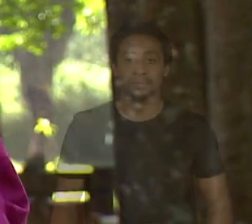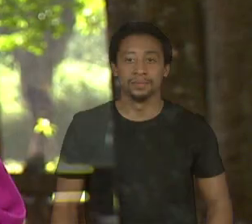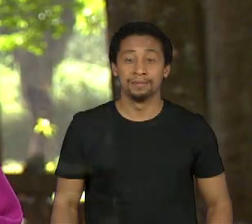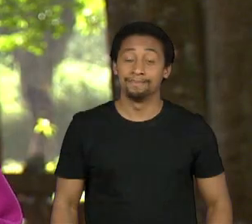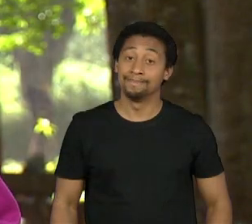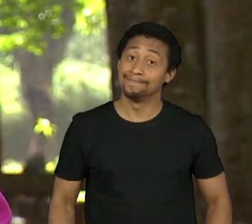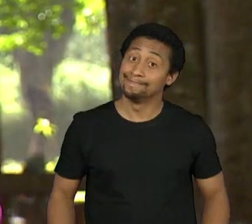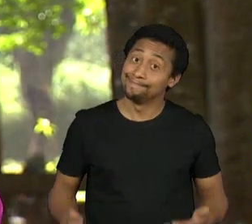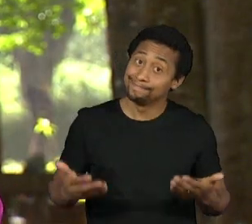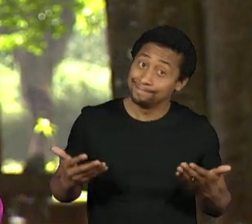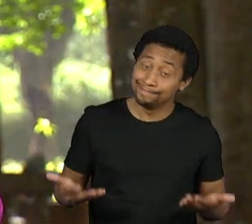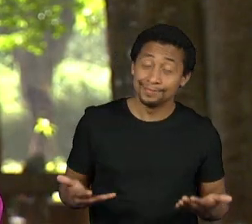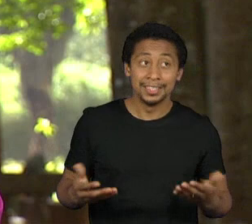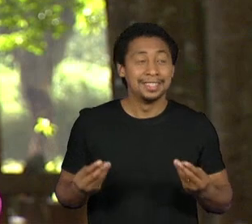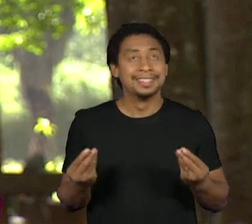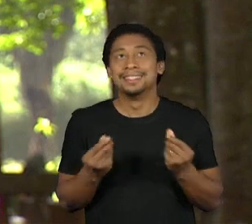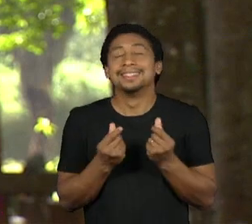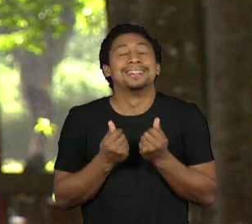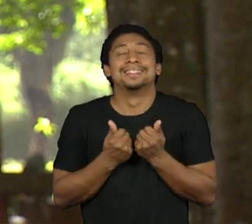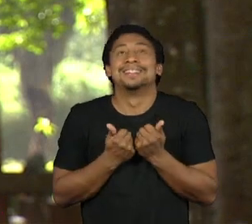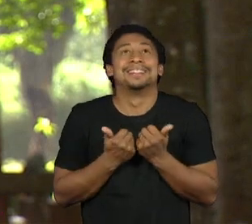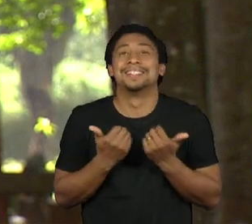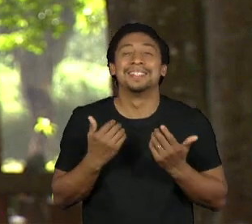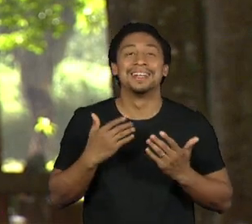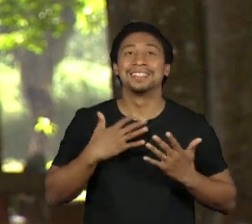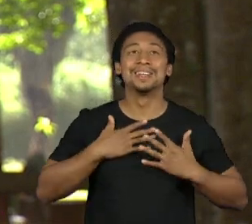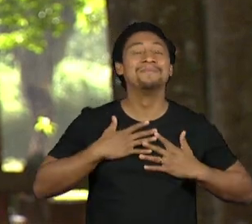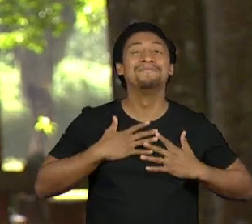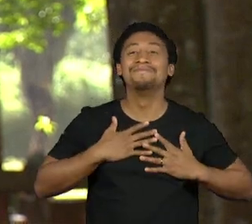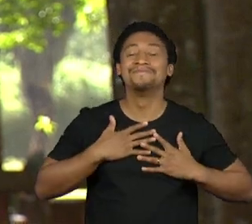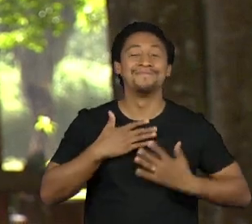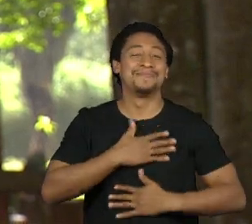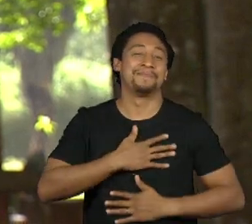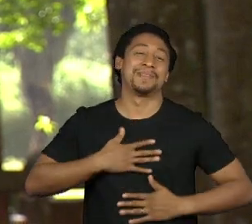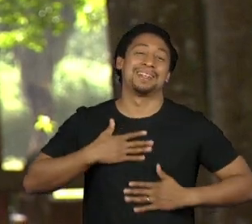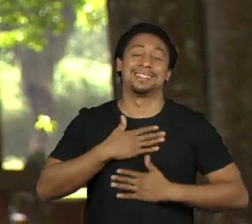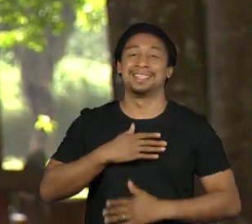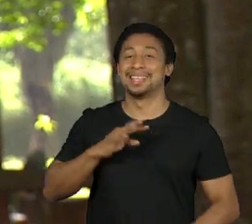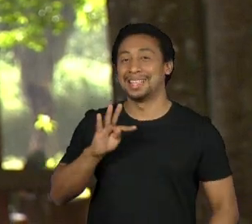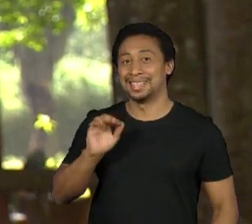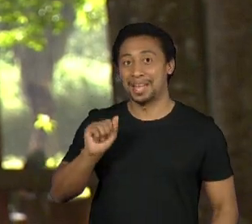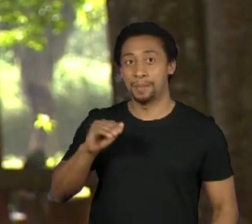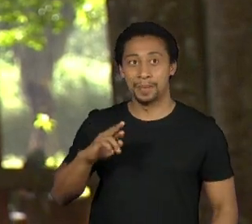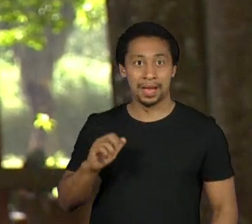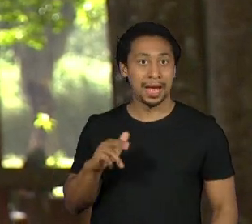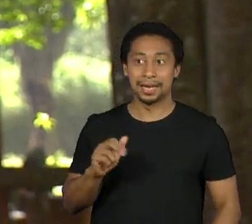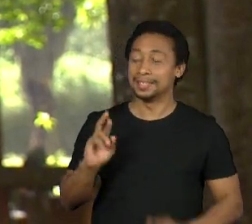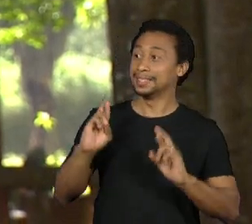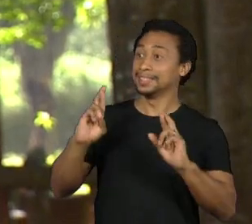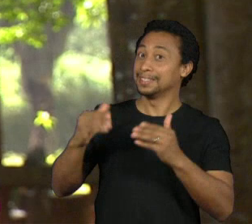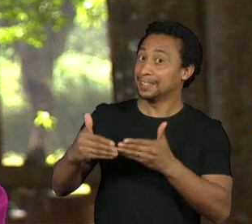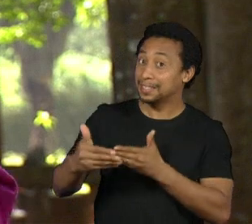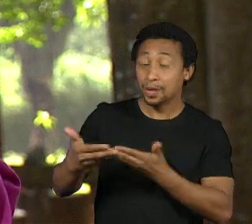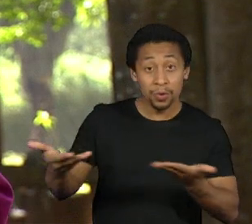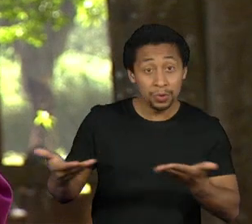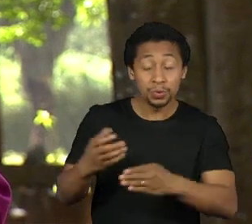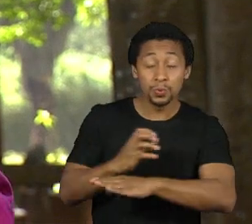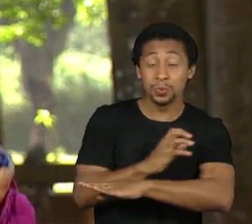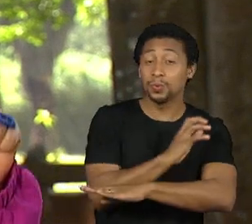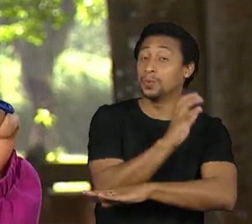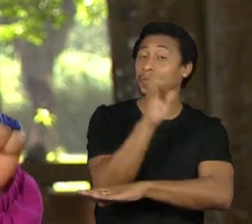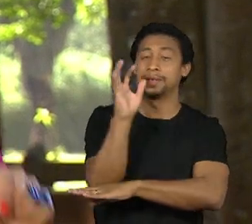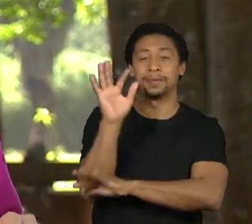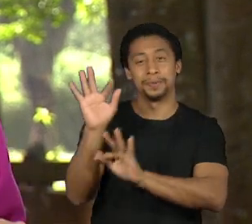E com o entusiasmo e o brilho no olhar da Tamara Klink, a gente encerra o Repórter Eco de hoje, lembrando que a